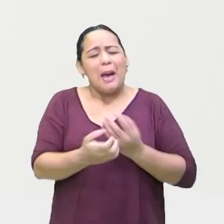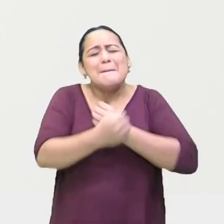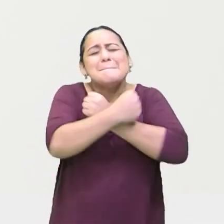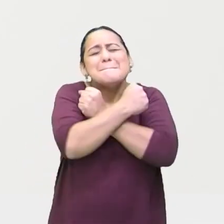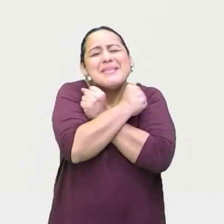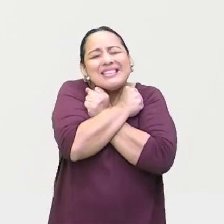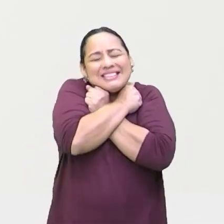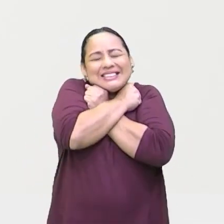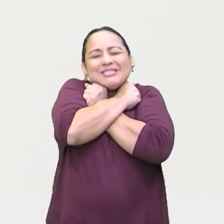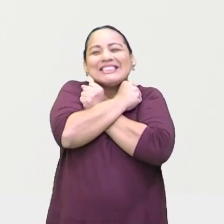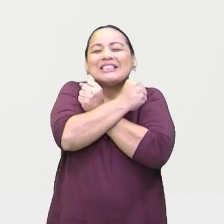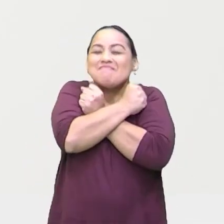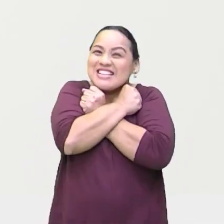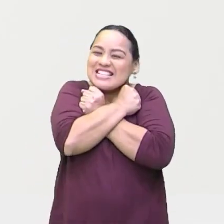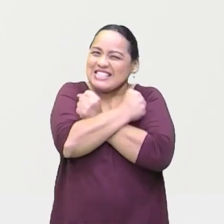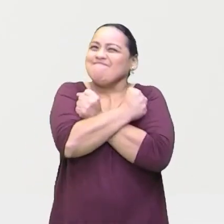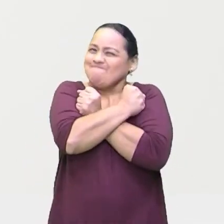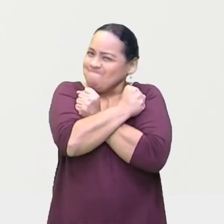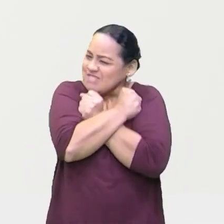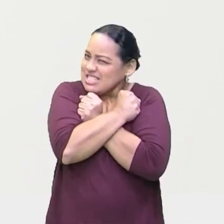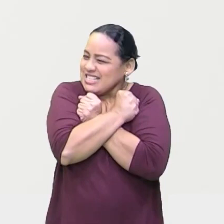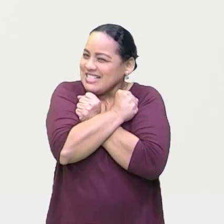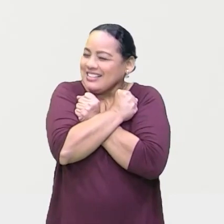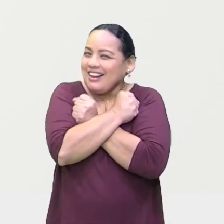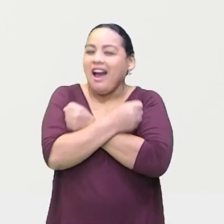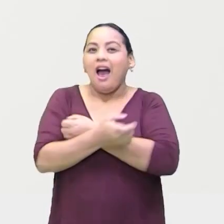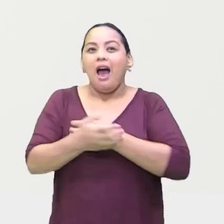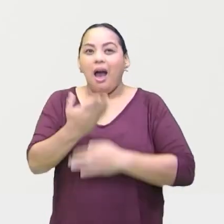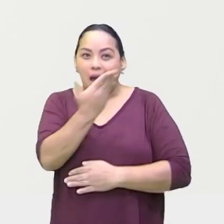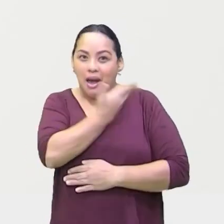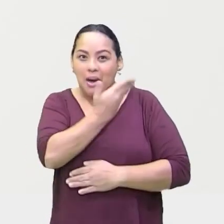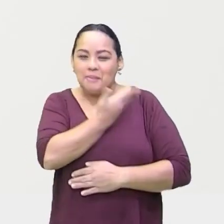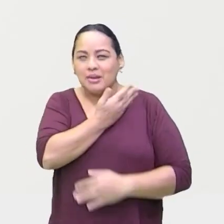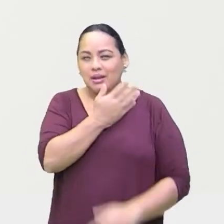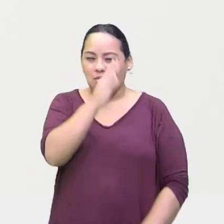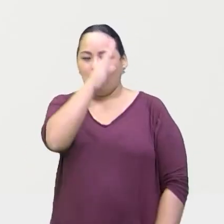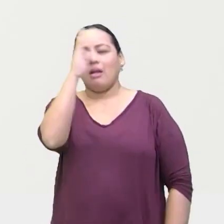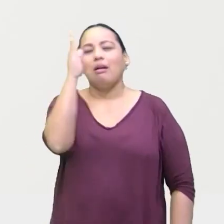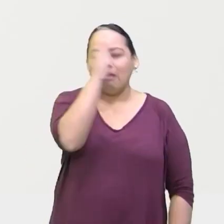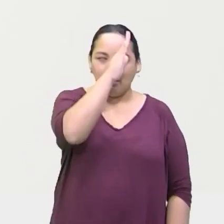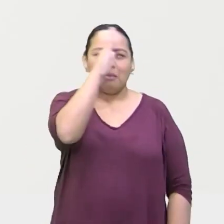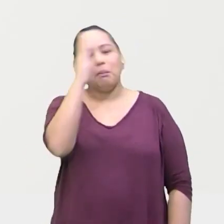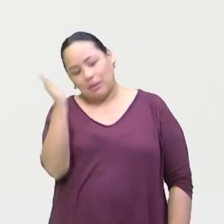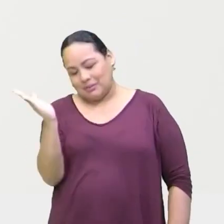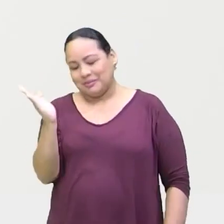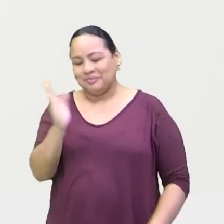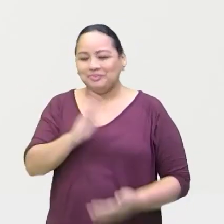bem apertado e apertei bem até que o meu coleguinha desmaiou.